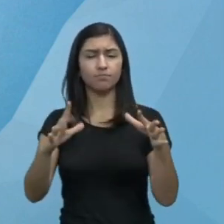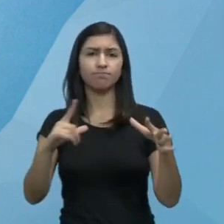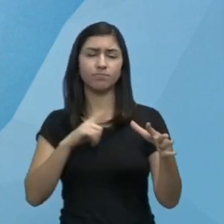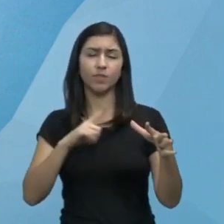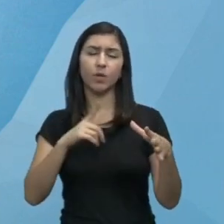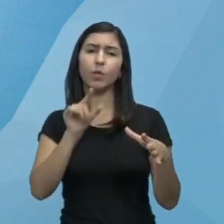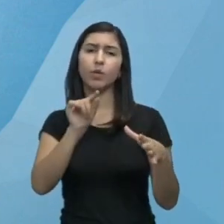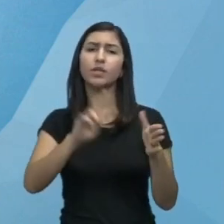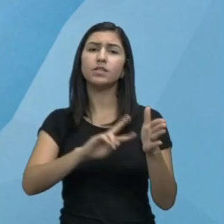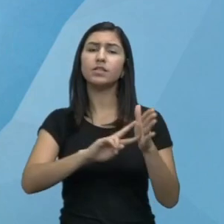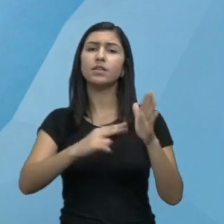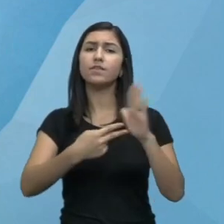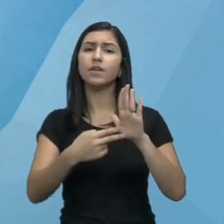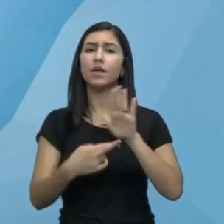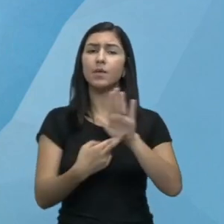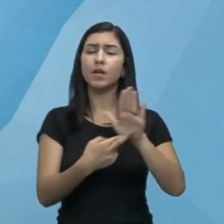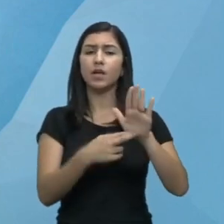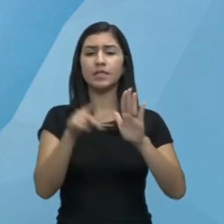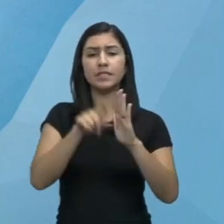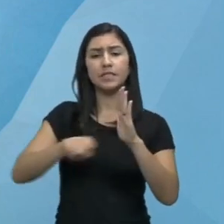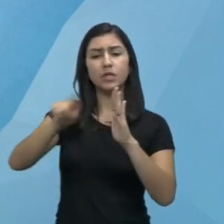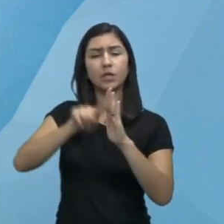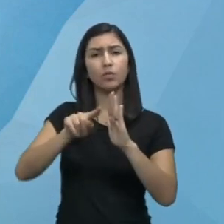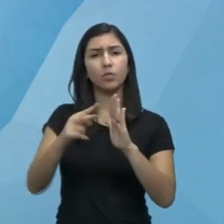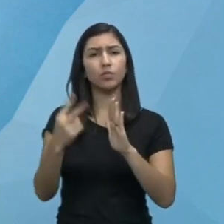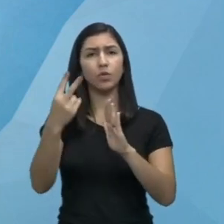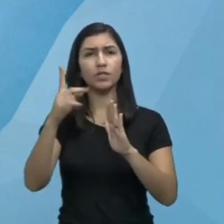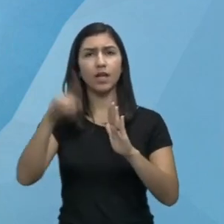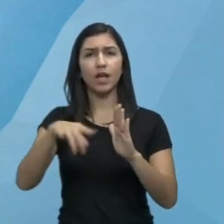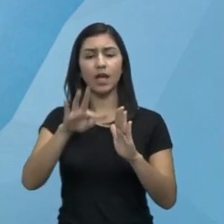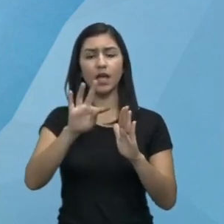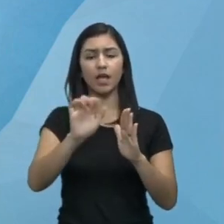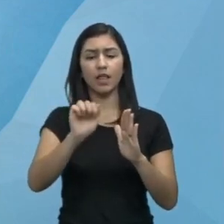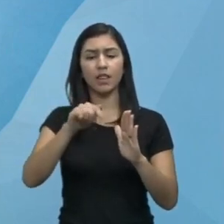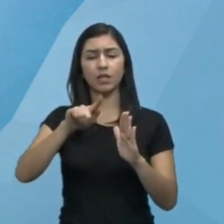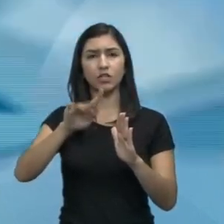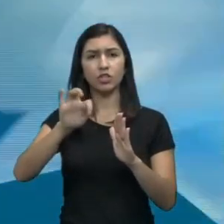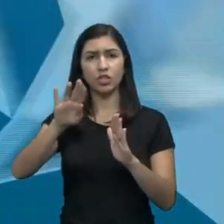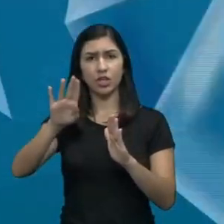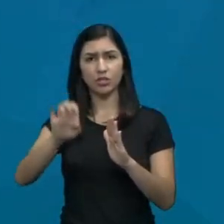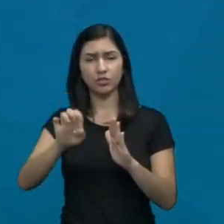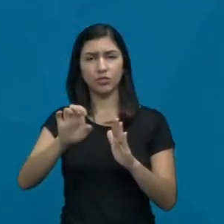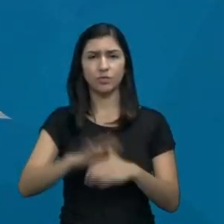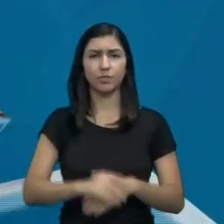que é representado pelo círculo 2, que é tangente à envoltória.